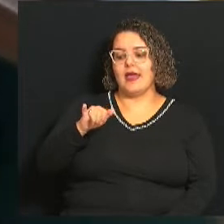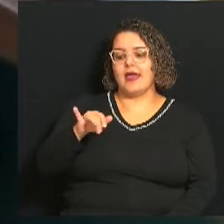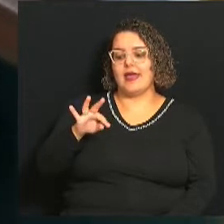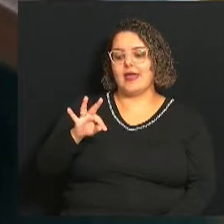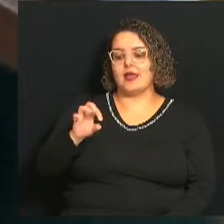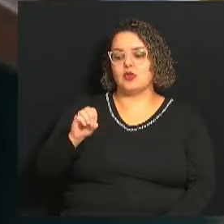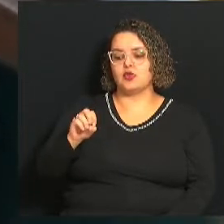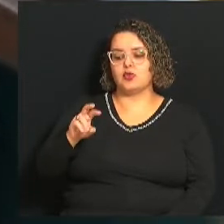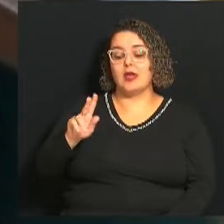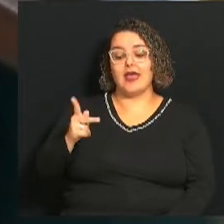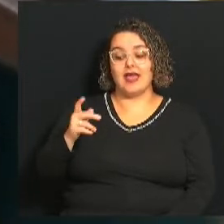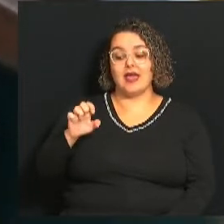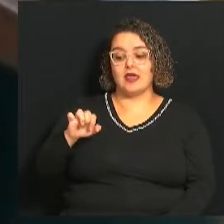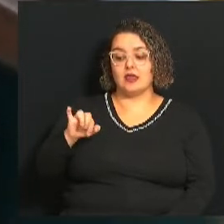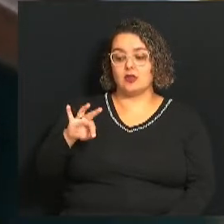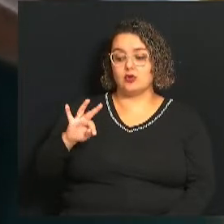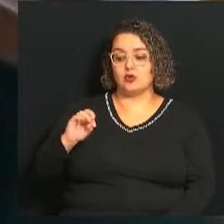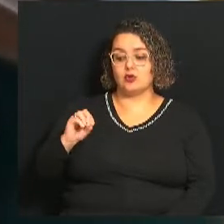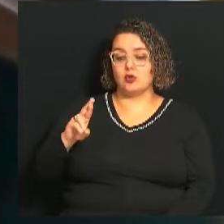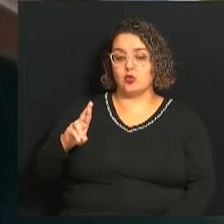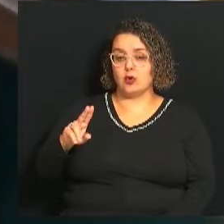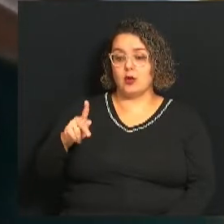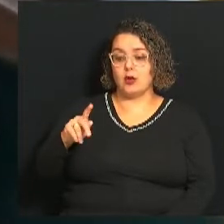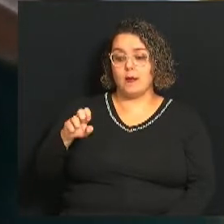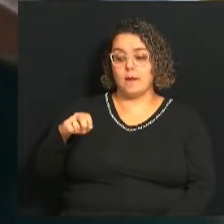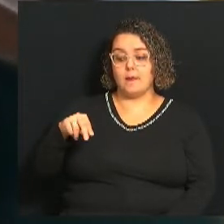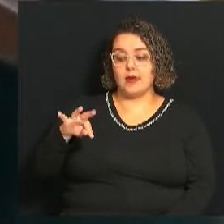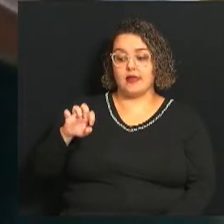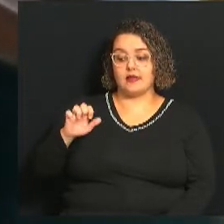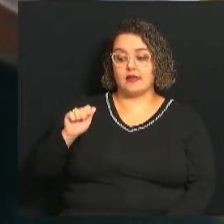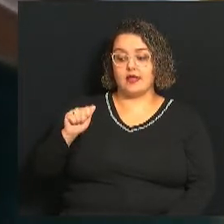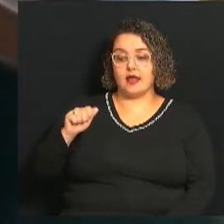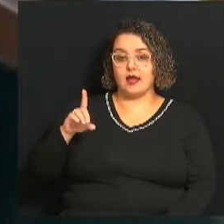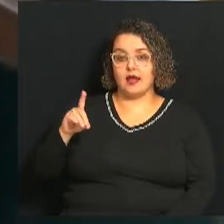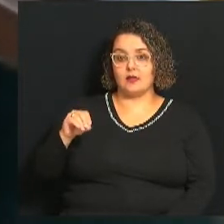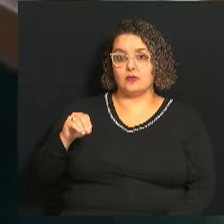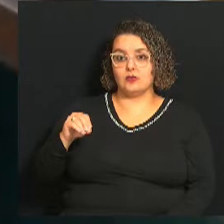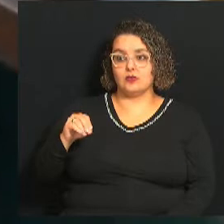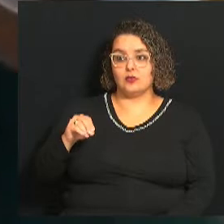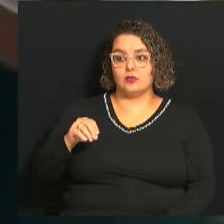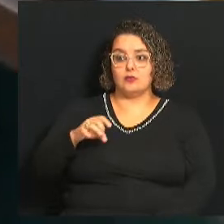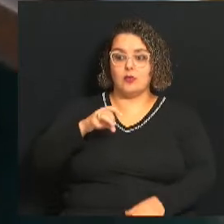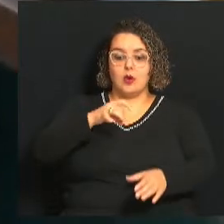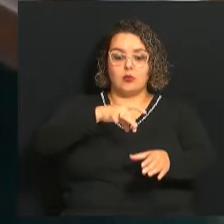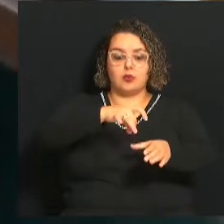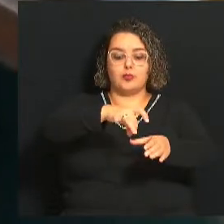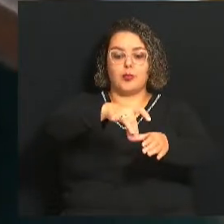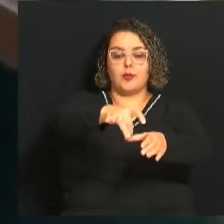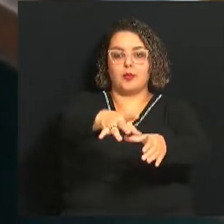algumas coleções de IPs. Quando chega a época aí, julho,